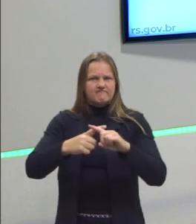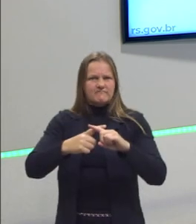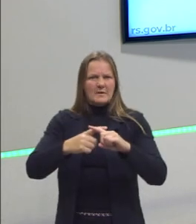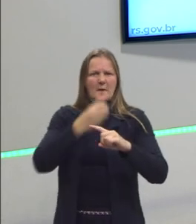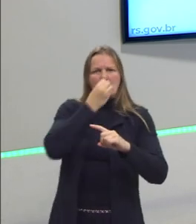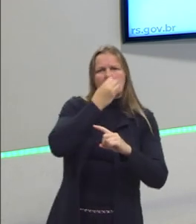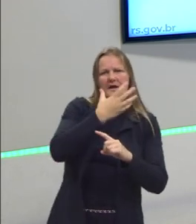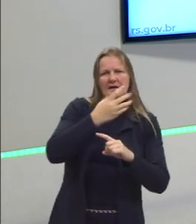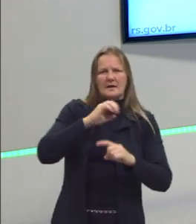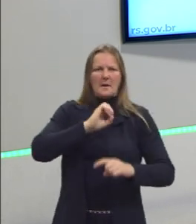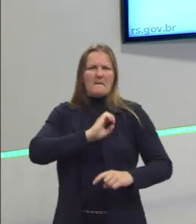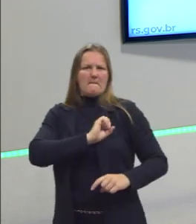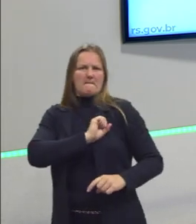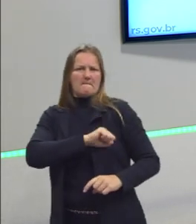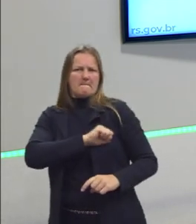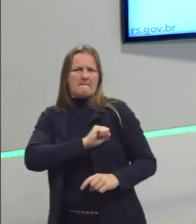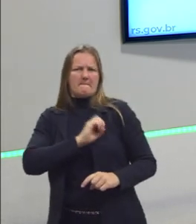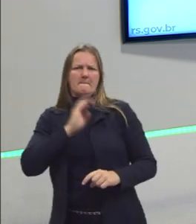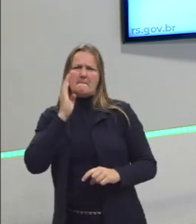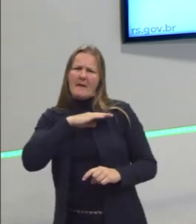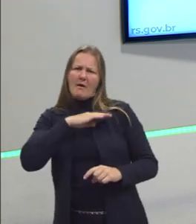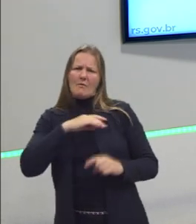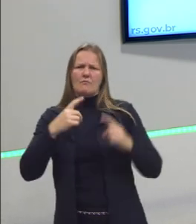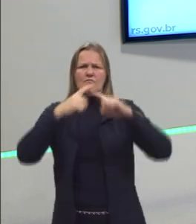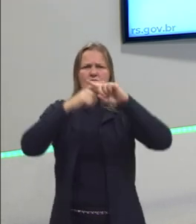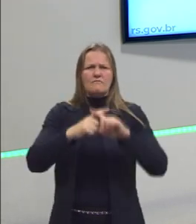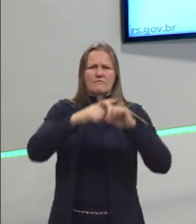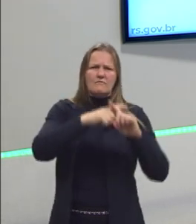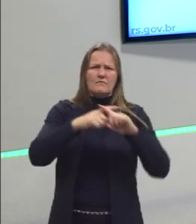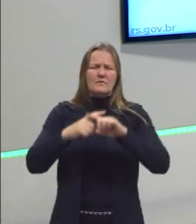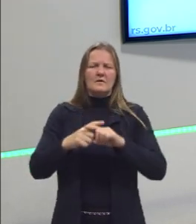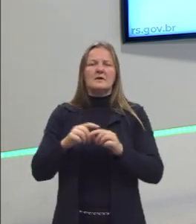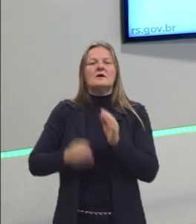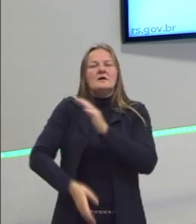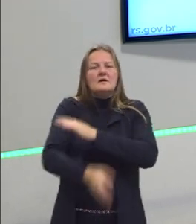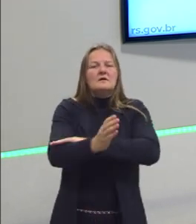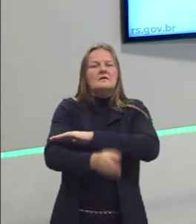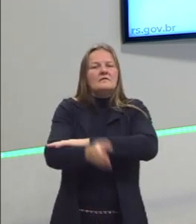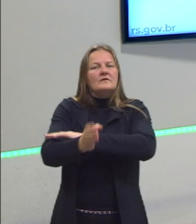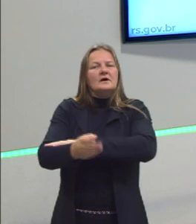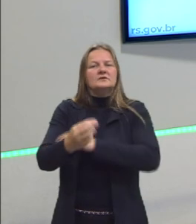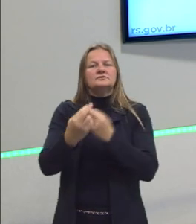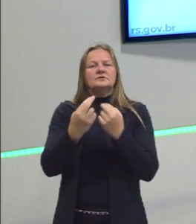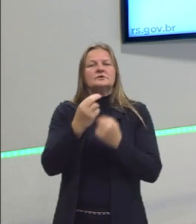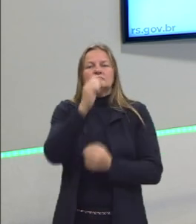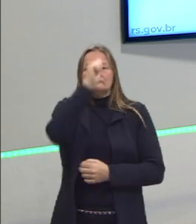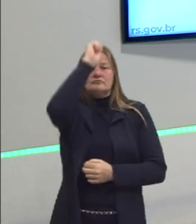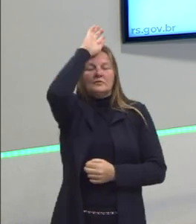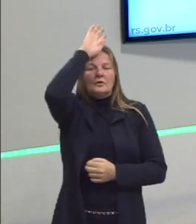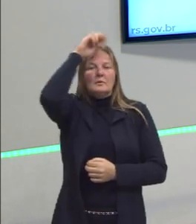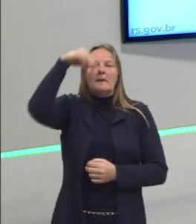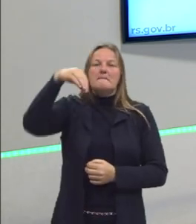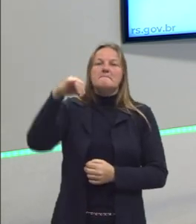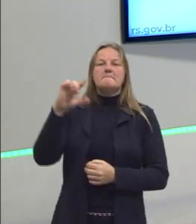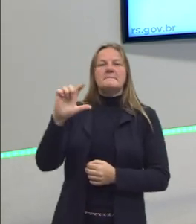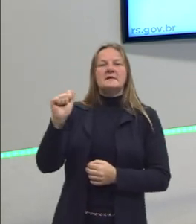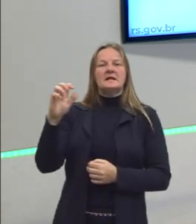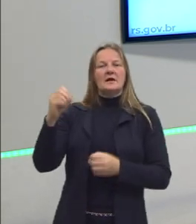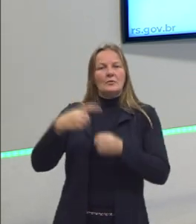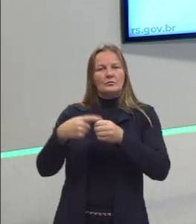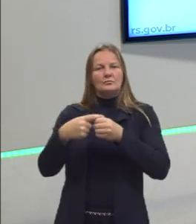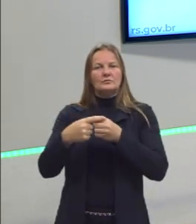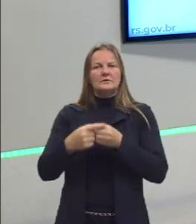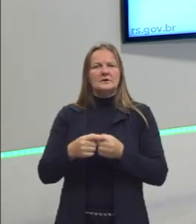o Santo Agostinho viaja para Cartago depois ele viaja para Roma e Milão e ele se torna um